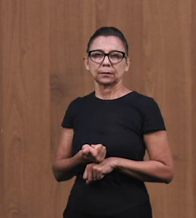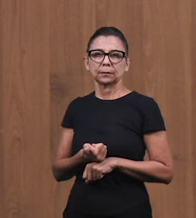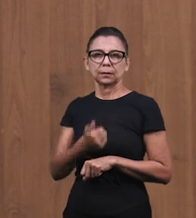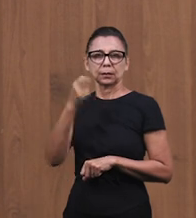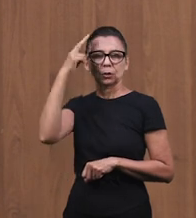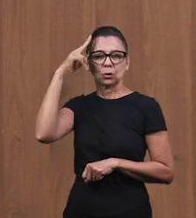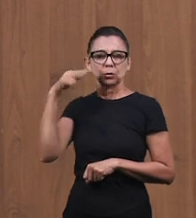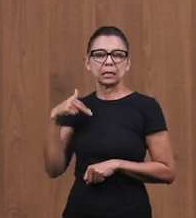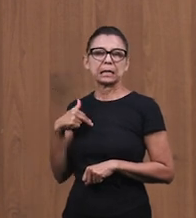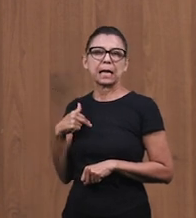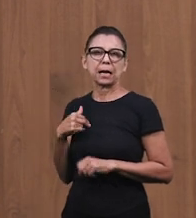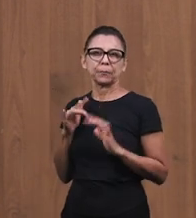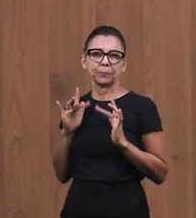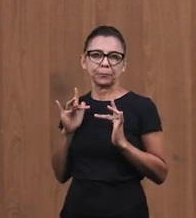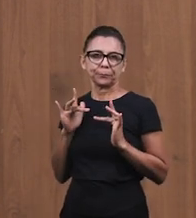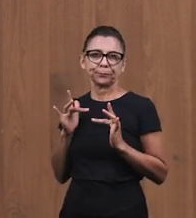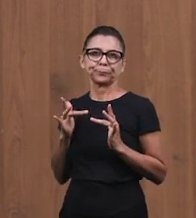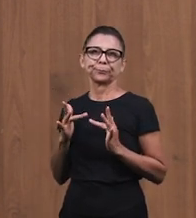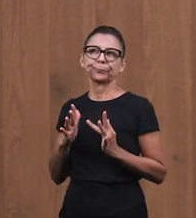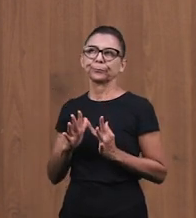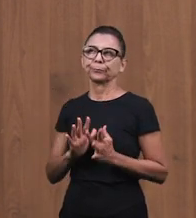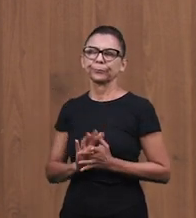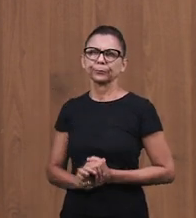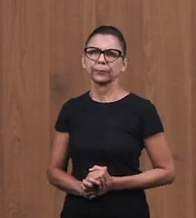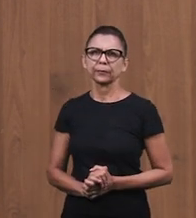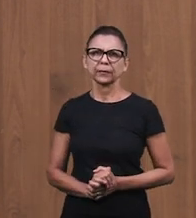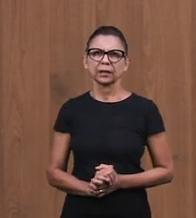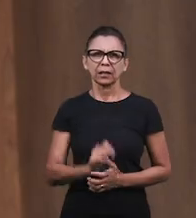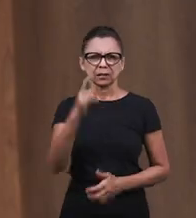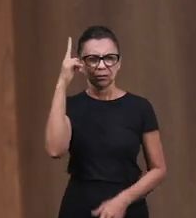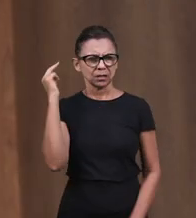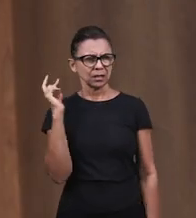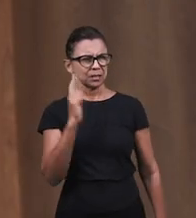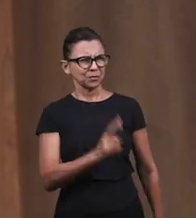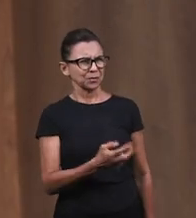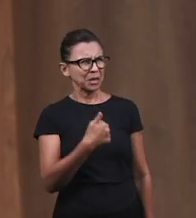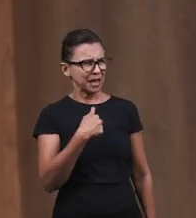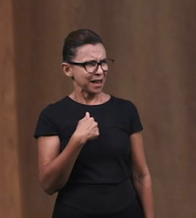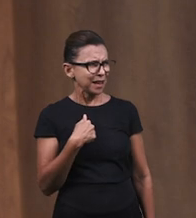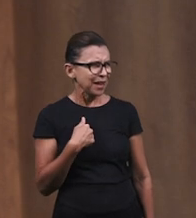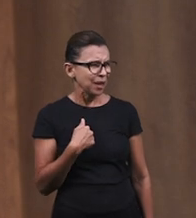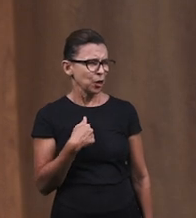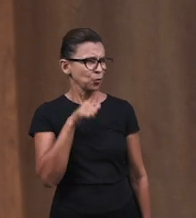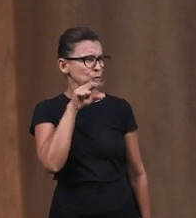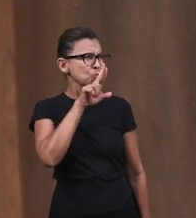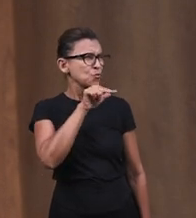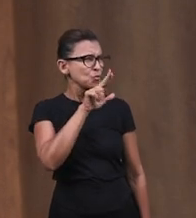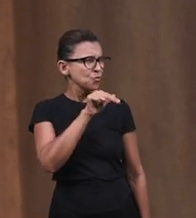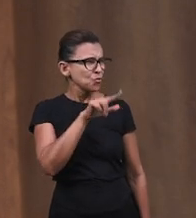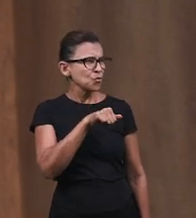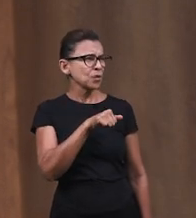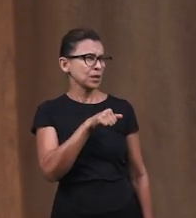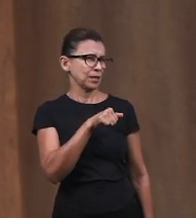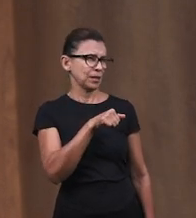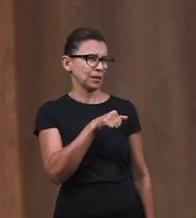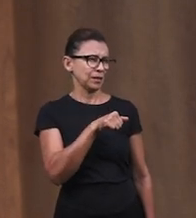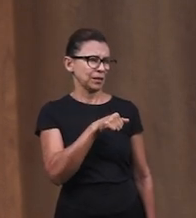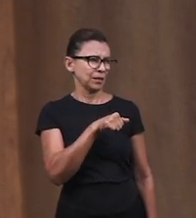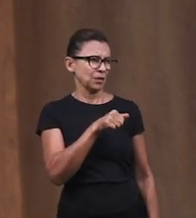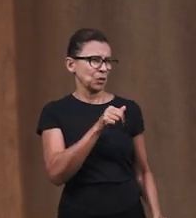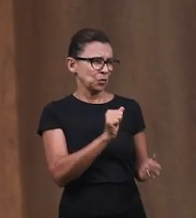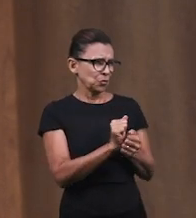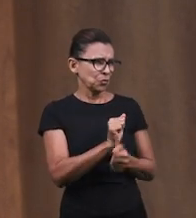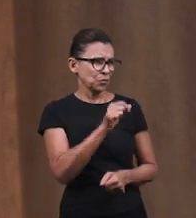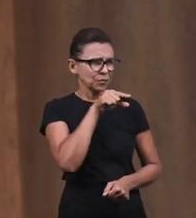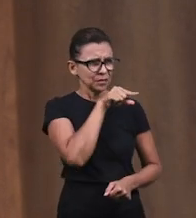mal? Pecaria eu contra o meu Deus? E aqui está a prova de que José amou mais a Deus do que